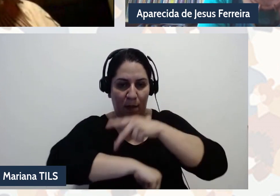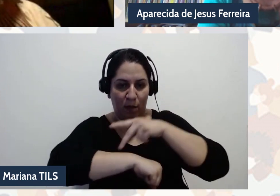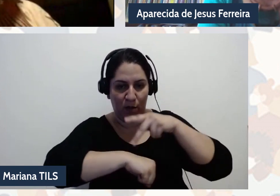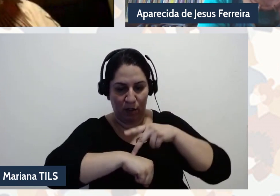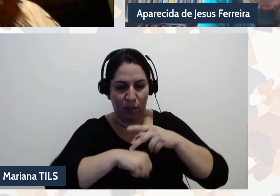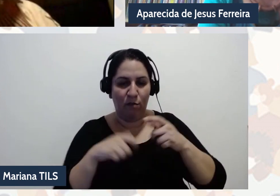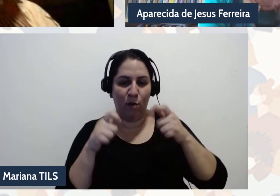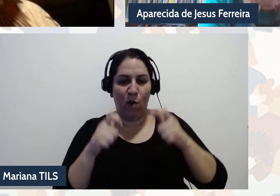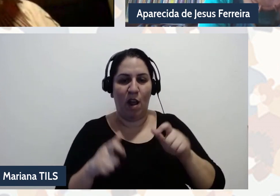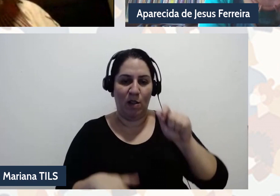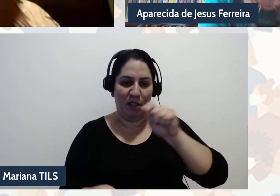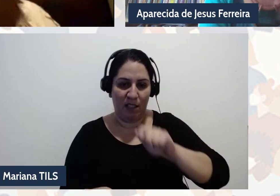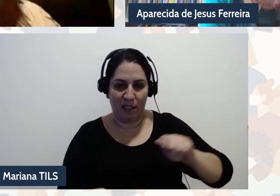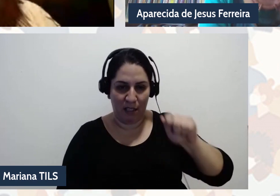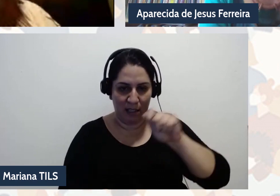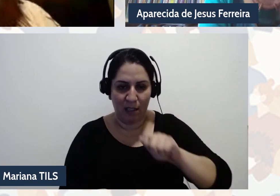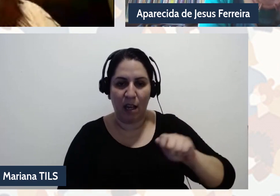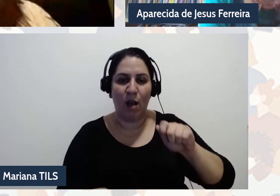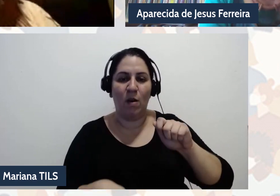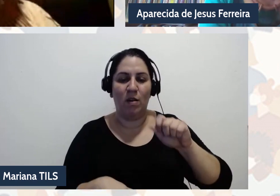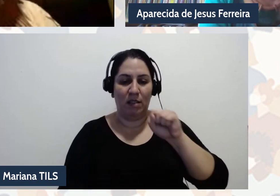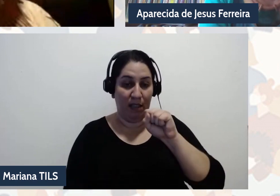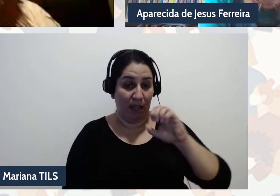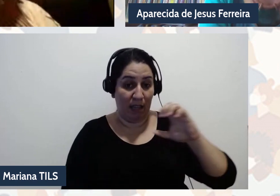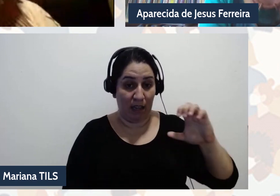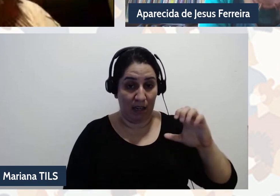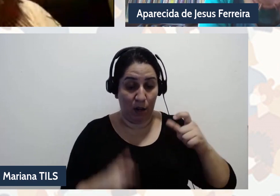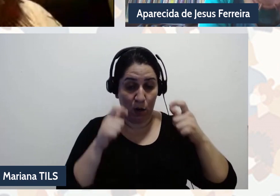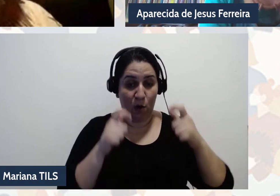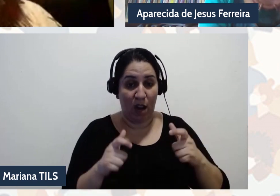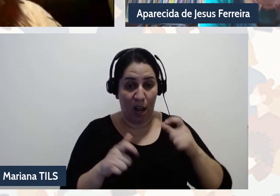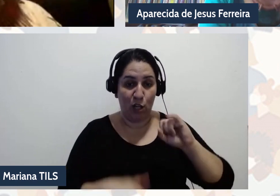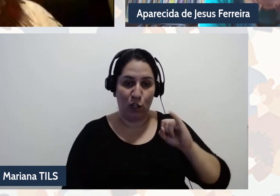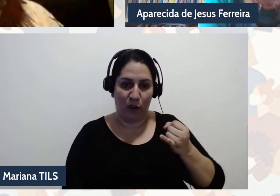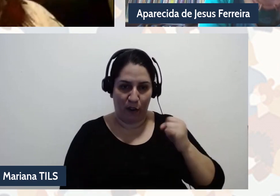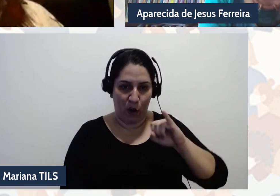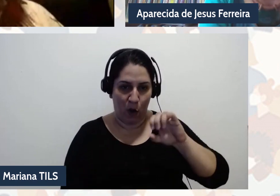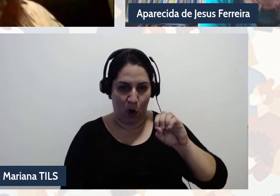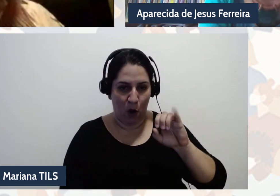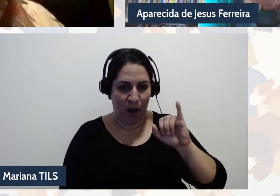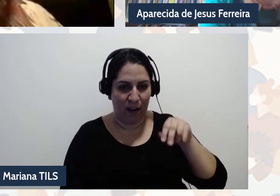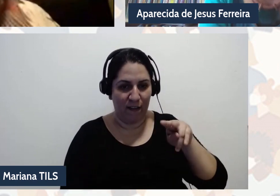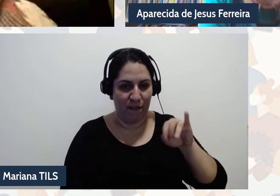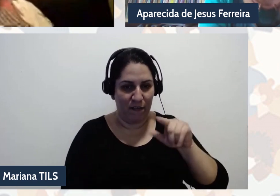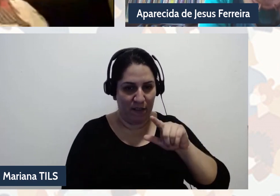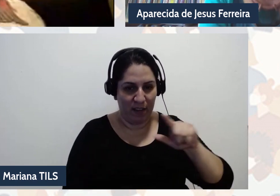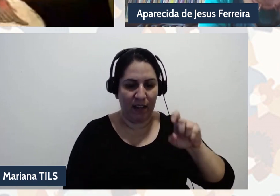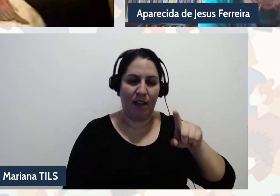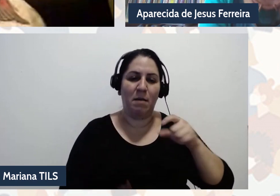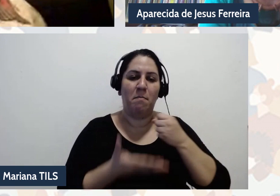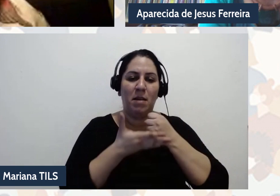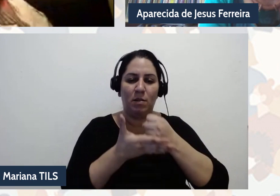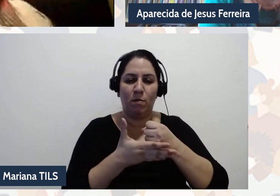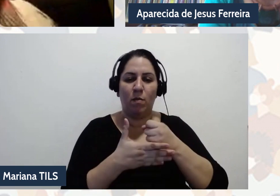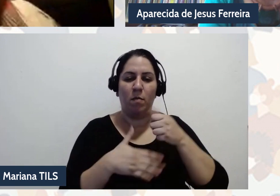de Ensino em Joinville. Foi colaboradora do jornal A Notícia entre